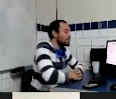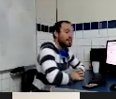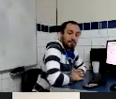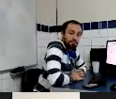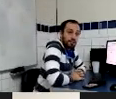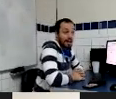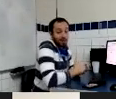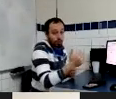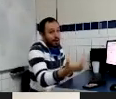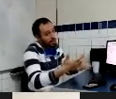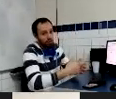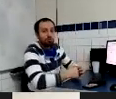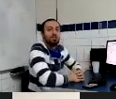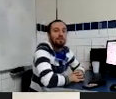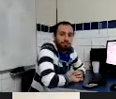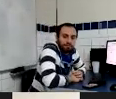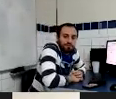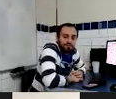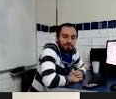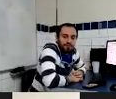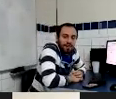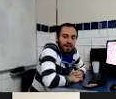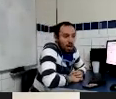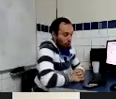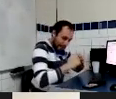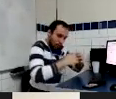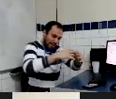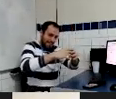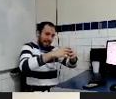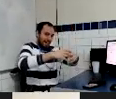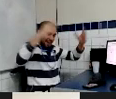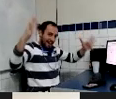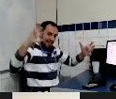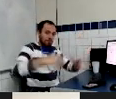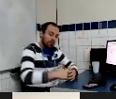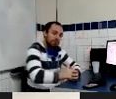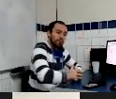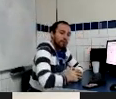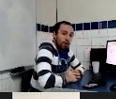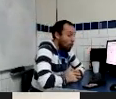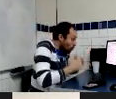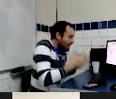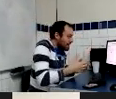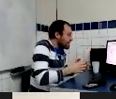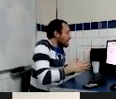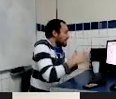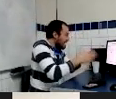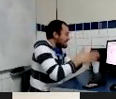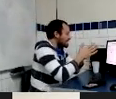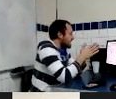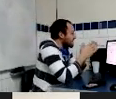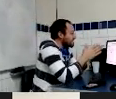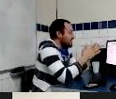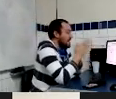regras do líder, que é a sua lei e justiça. Então, quando a cidade cresce muito, o líder,